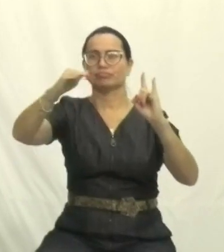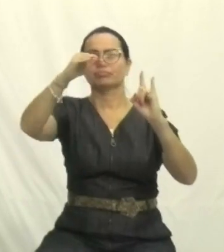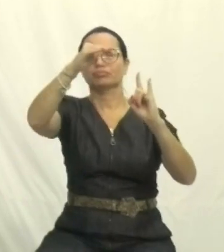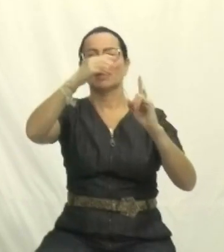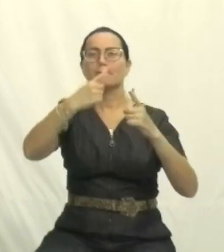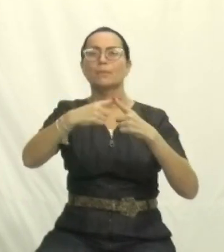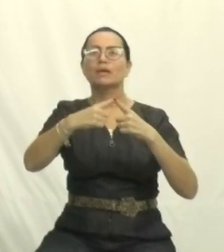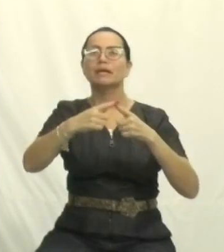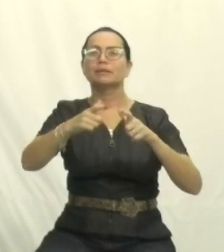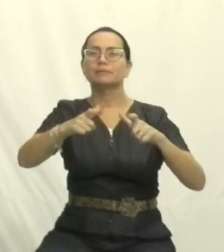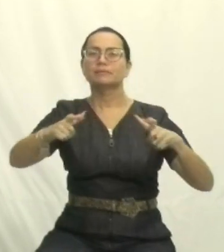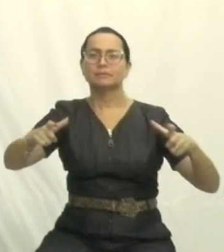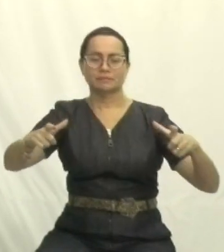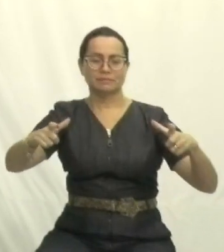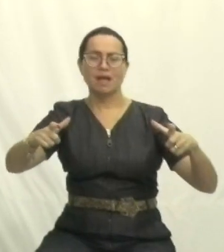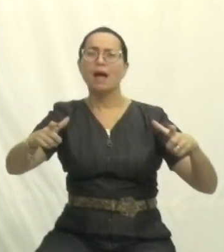terreno